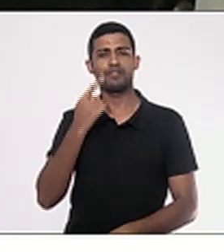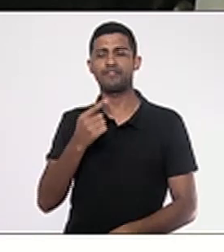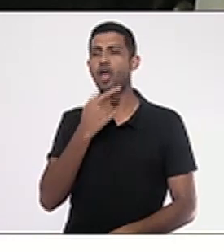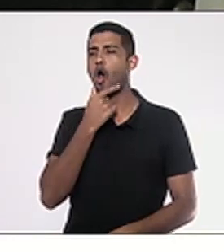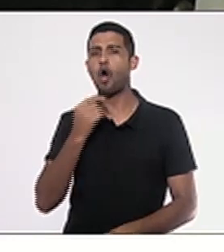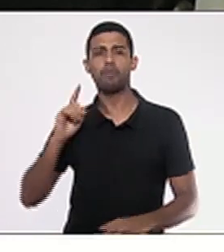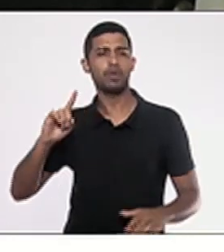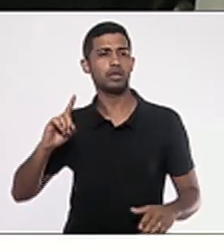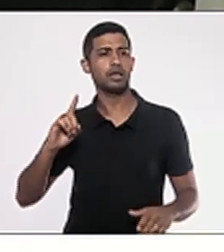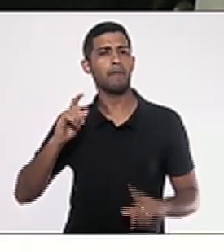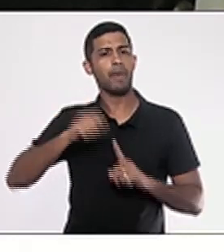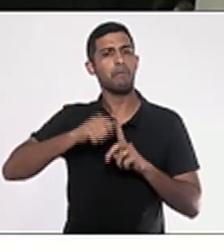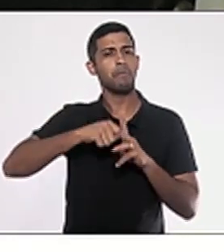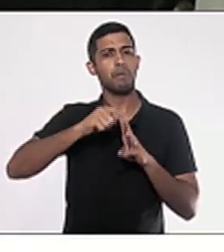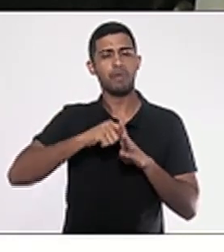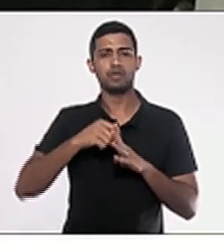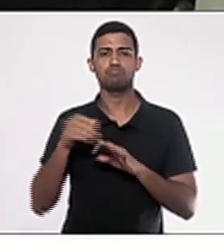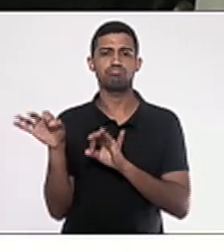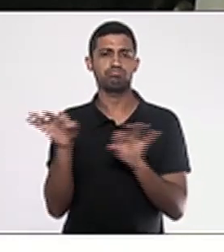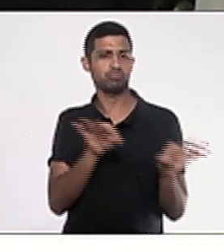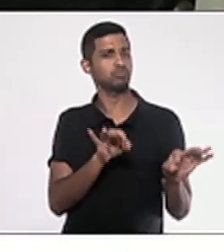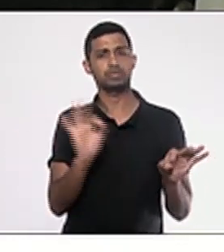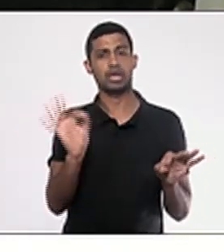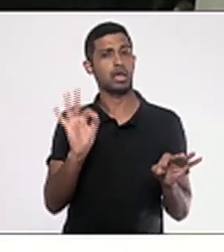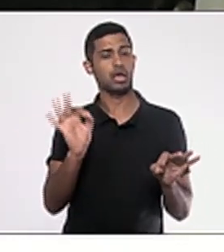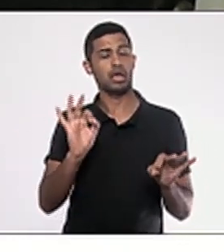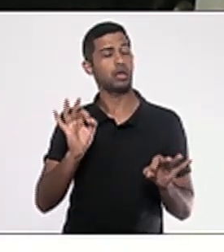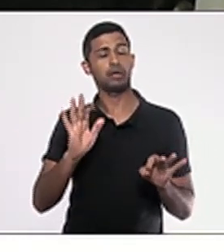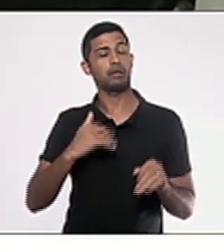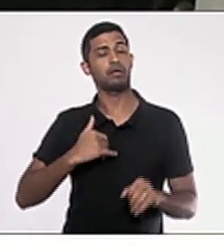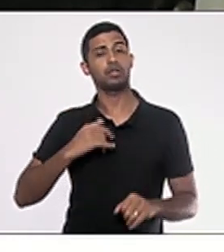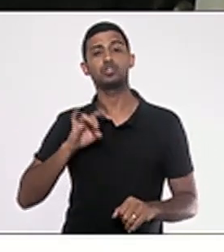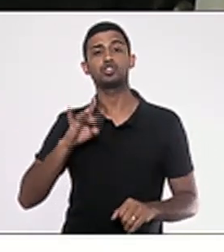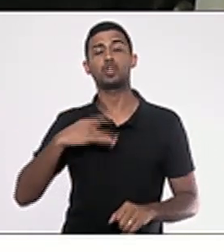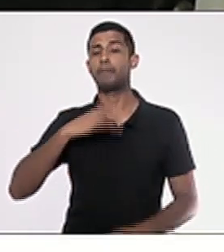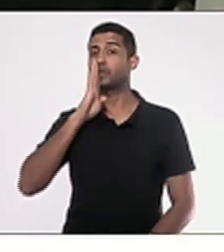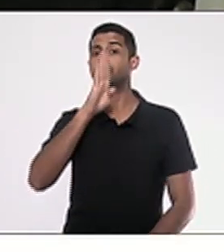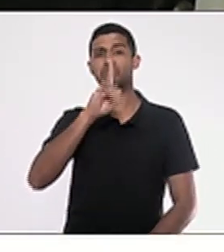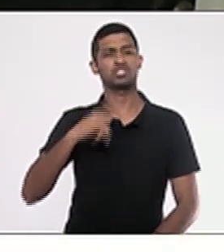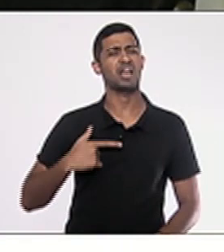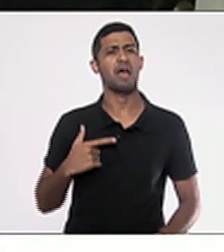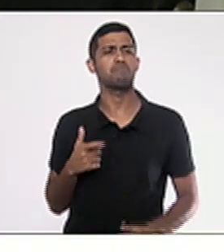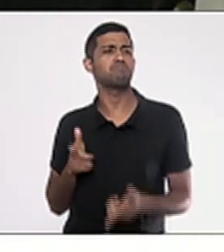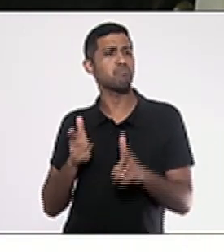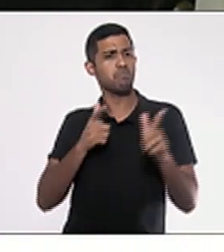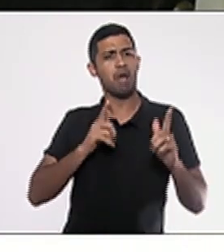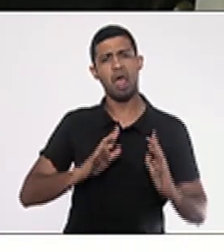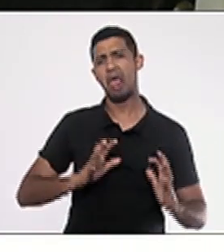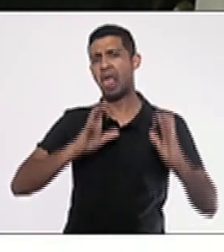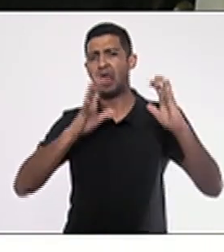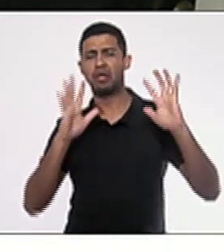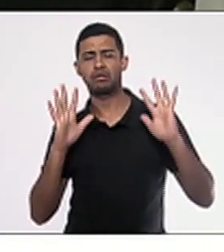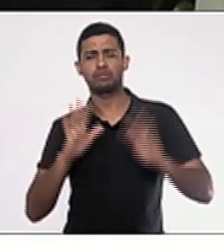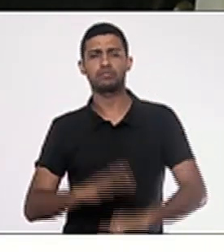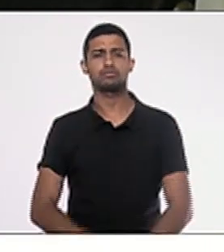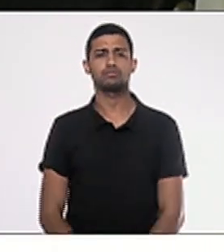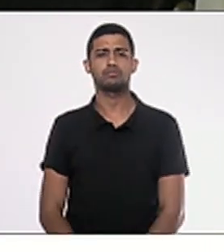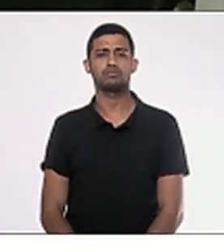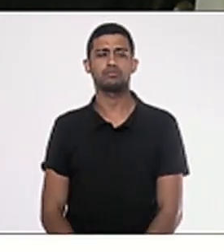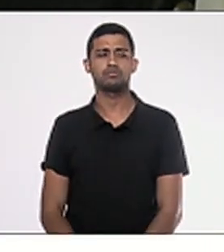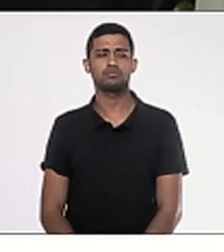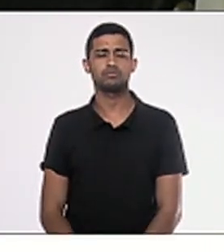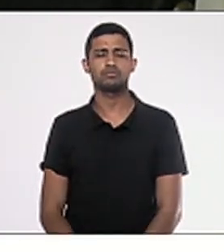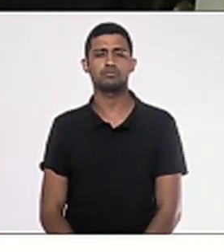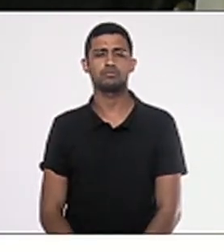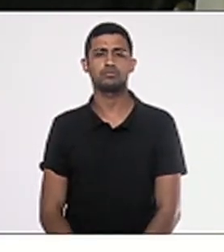faz uma leitura principalmente em áreas de conflito ou, enfim, de